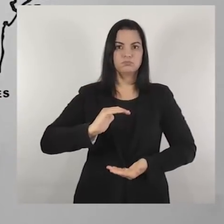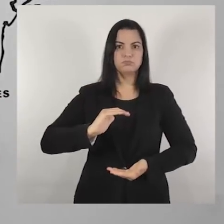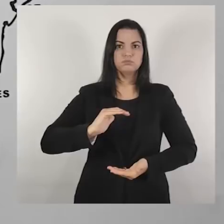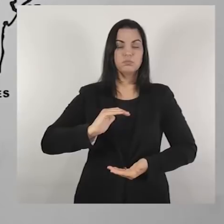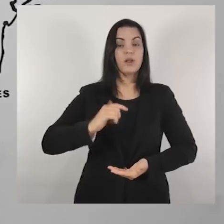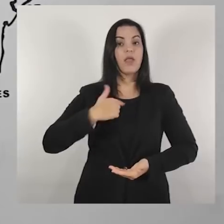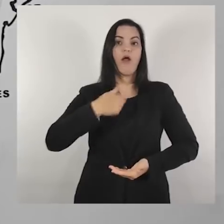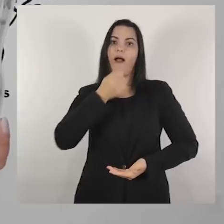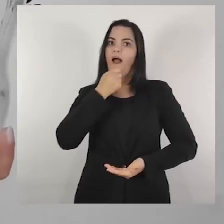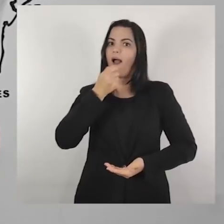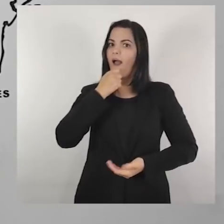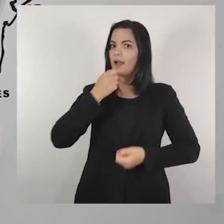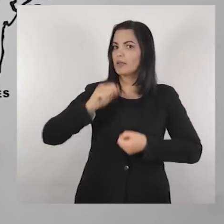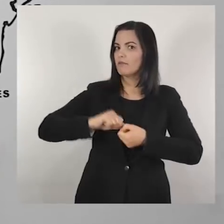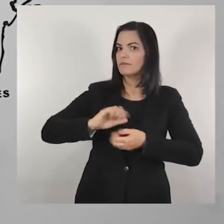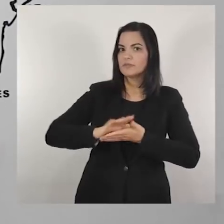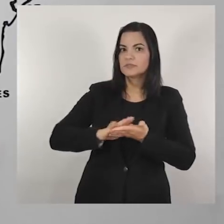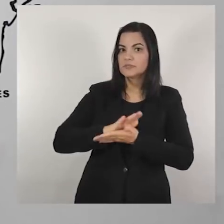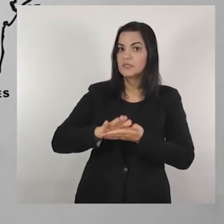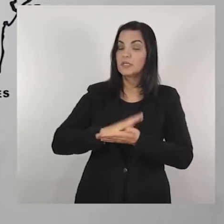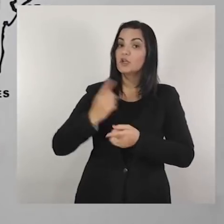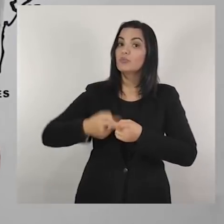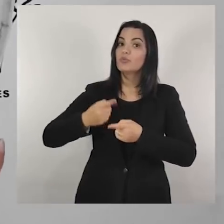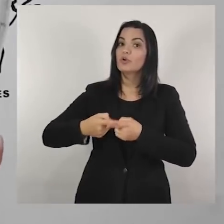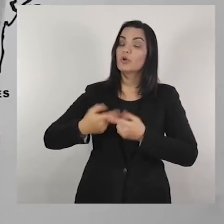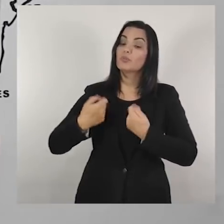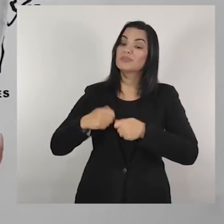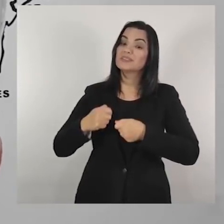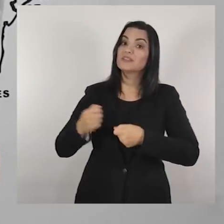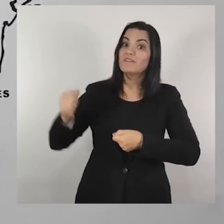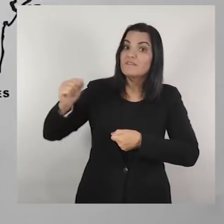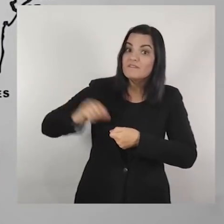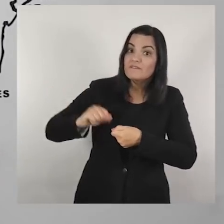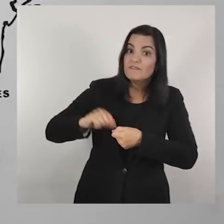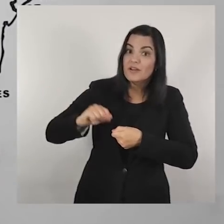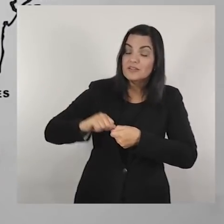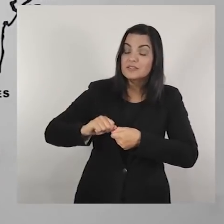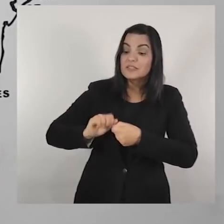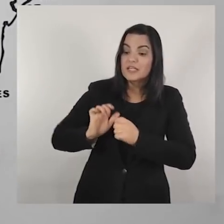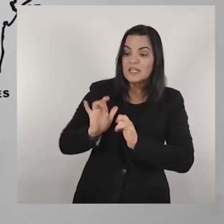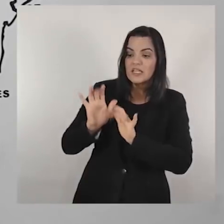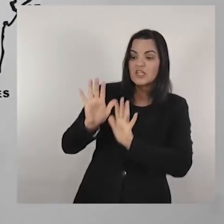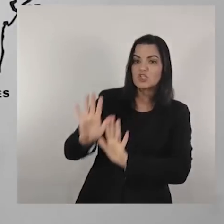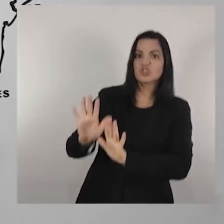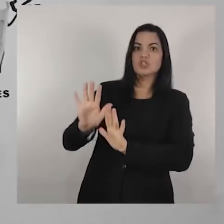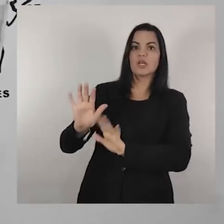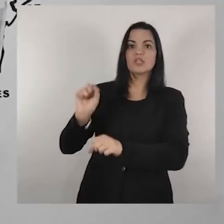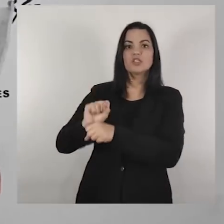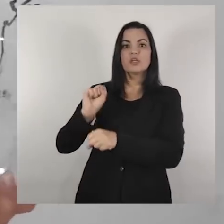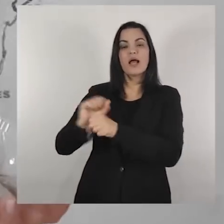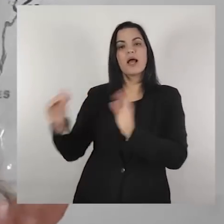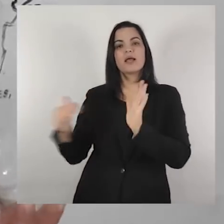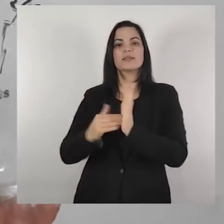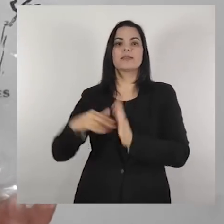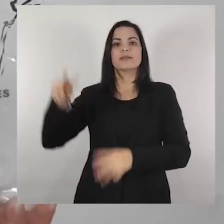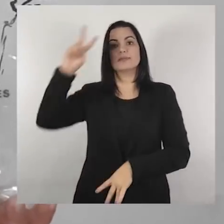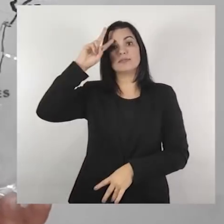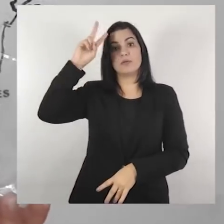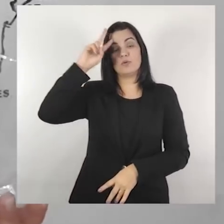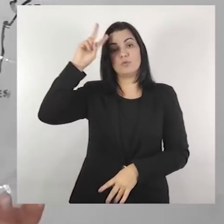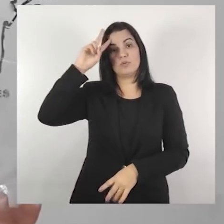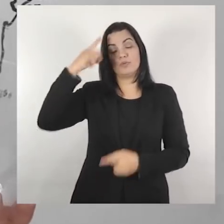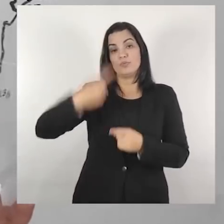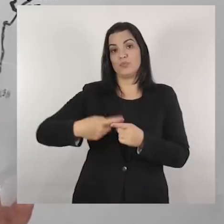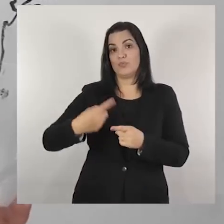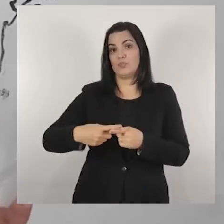montei o meu ainda, porque eu preciso montar e já deixar ele lá quietinho num cantinho até segunda-feira, senão vai dar errado a